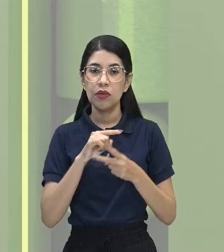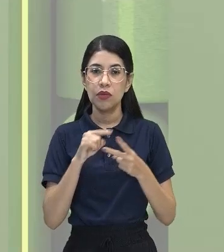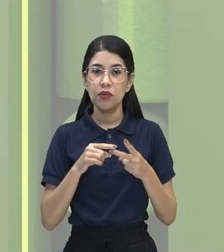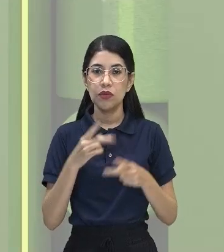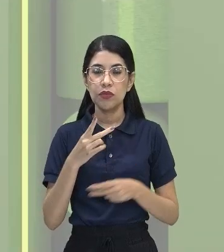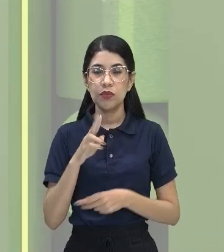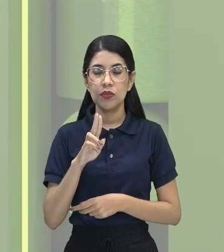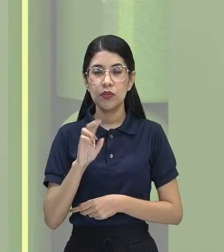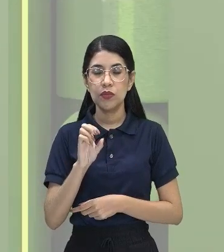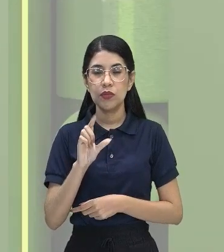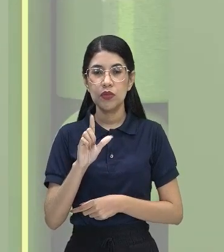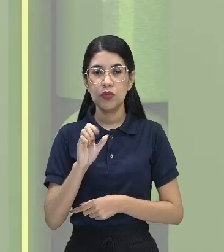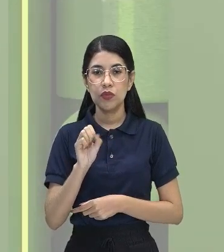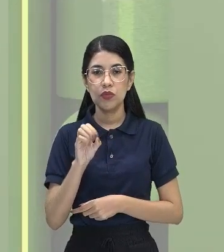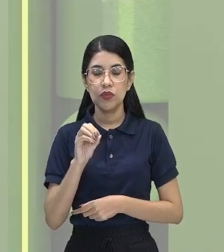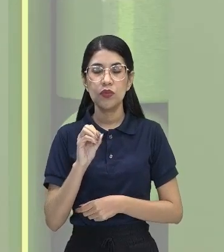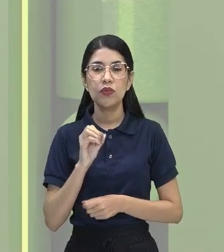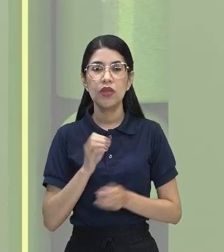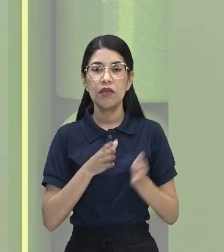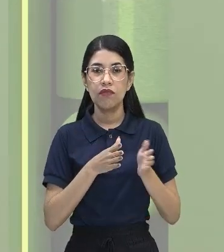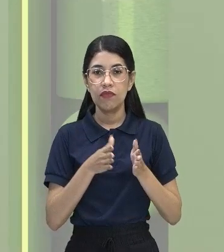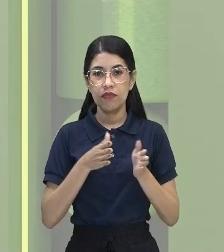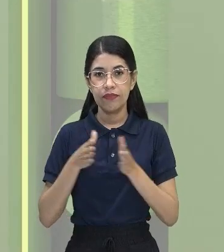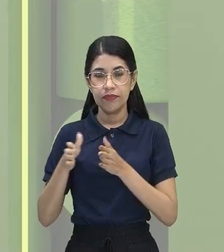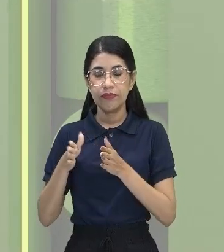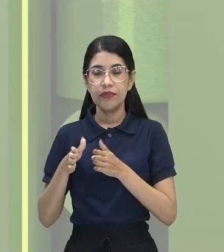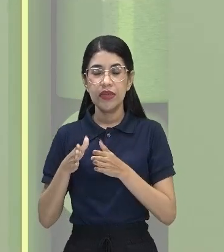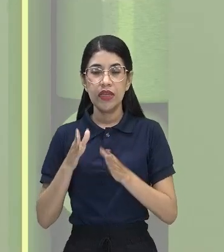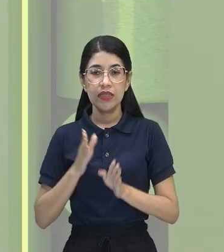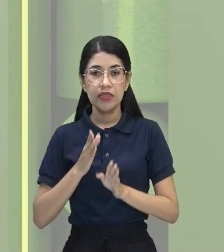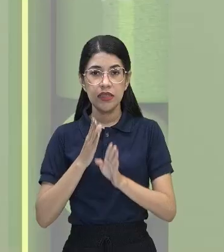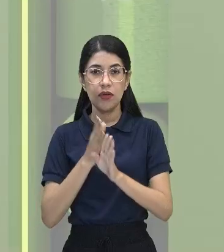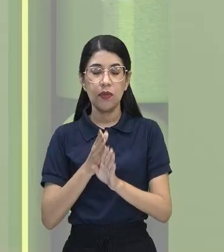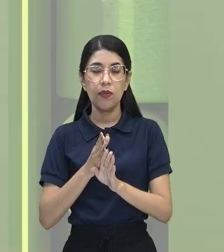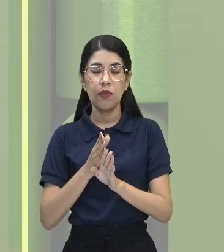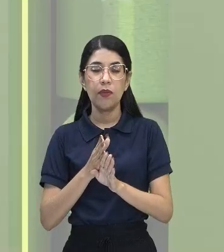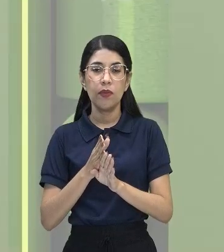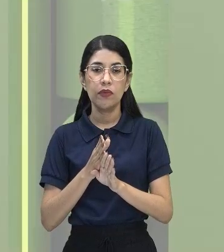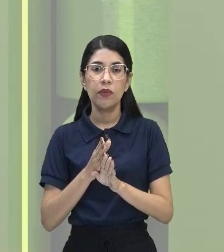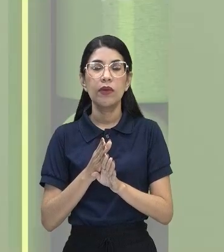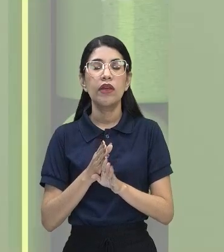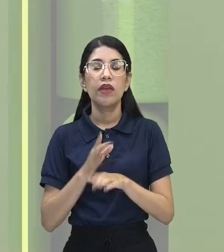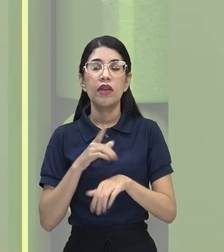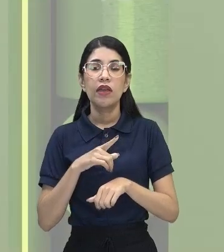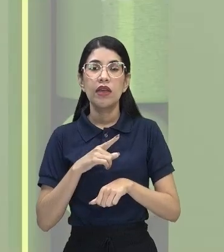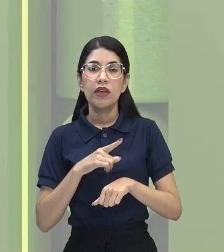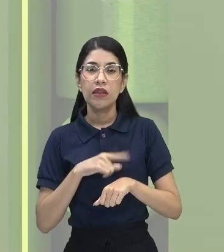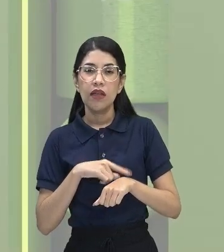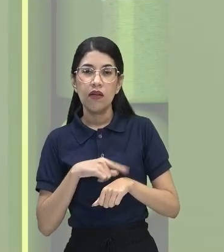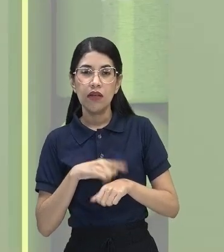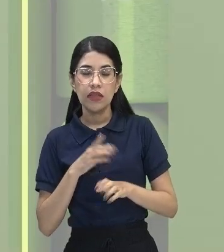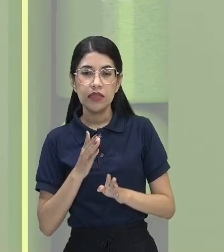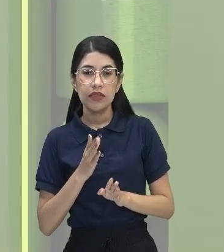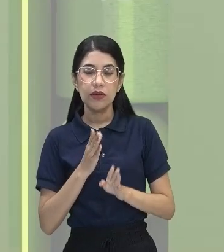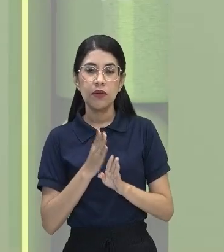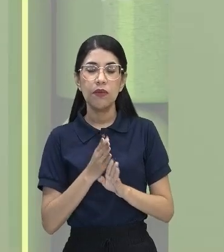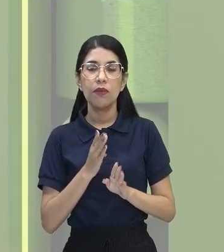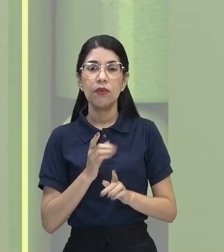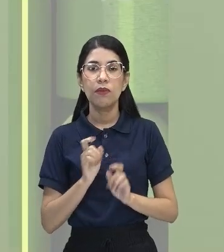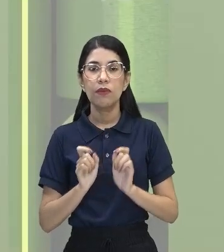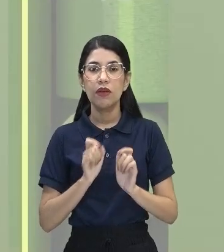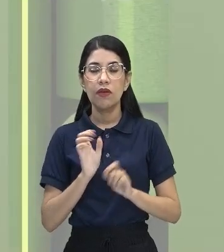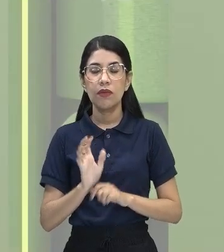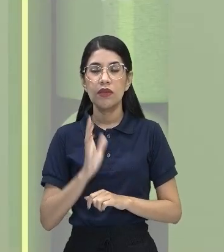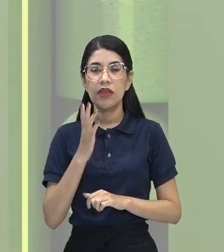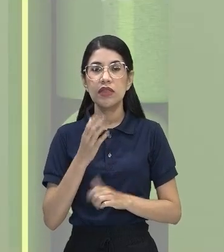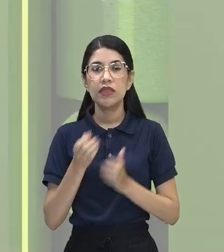fase, e eles se encontram, e no momento do encontro, certo? Ele gera